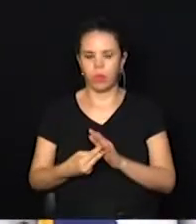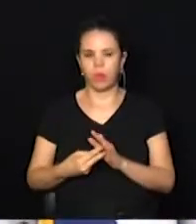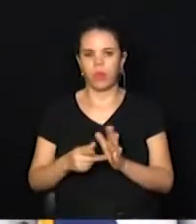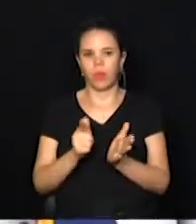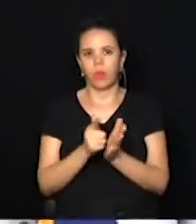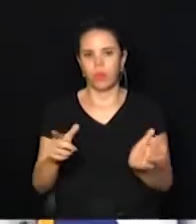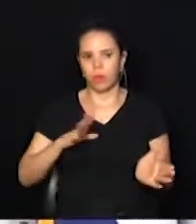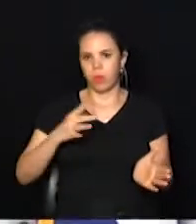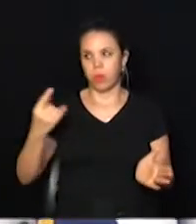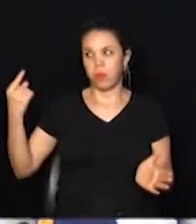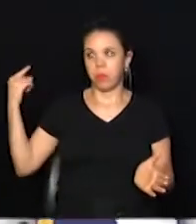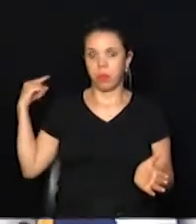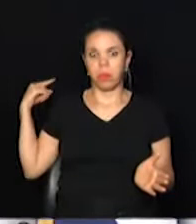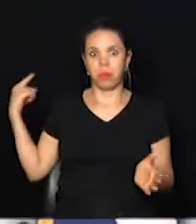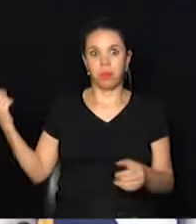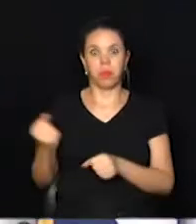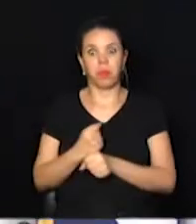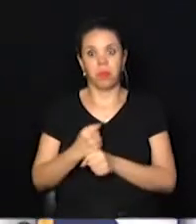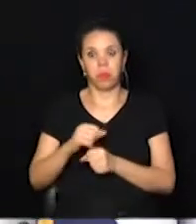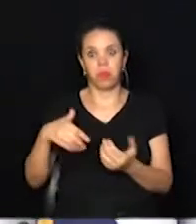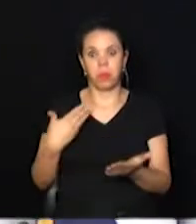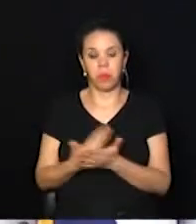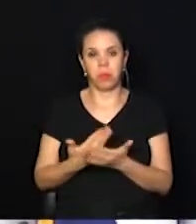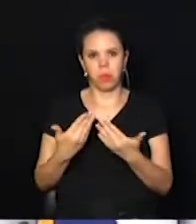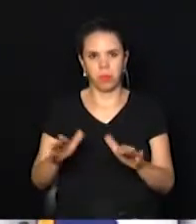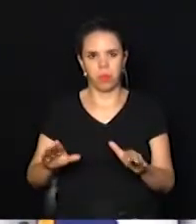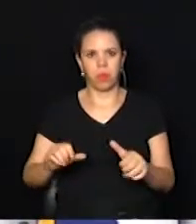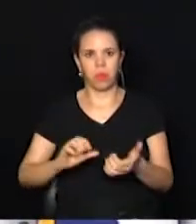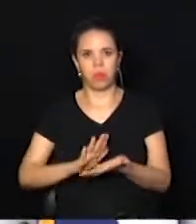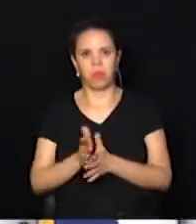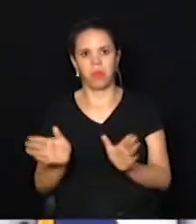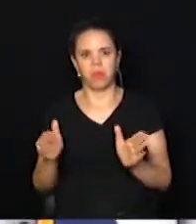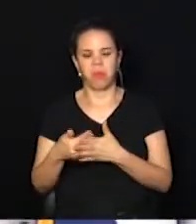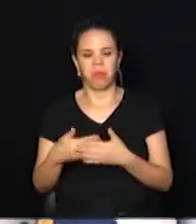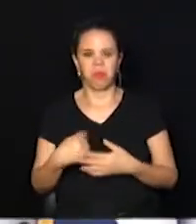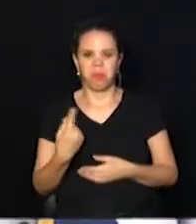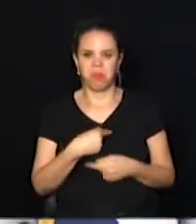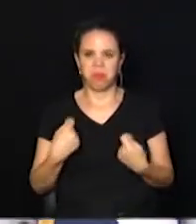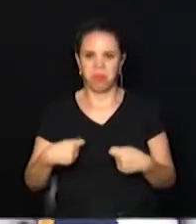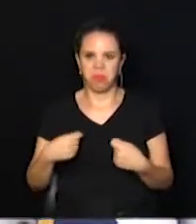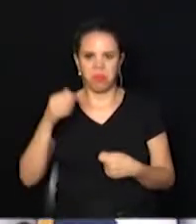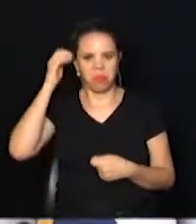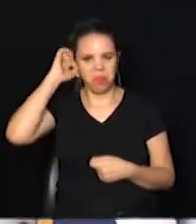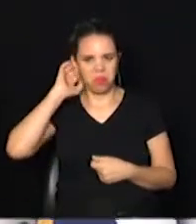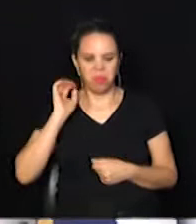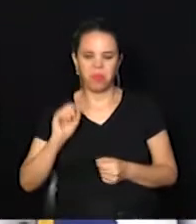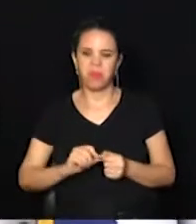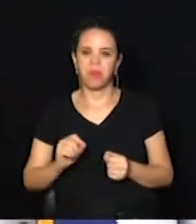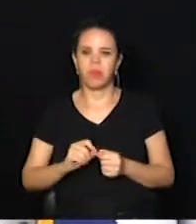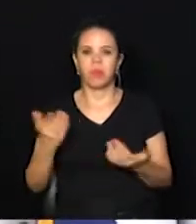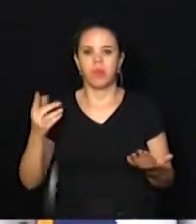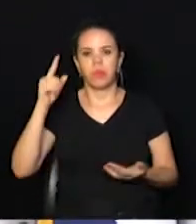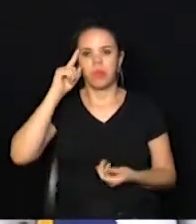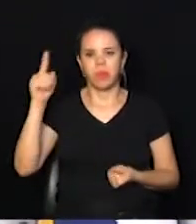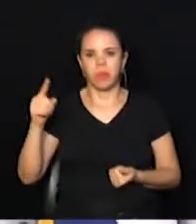nessa cidade esses anos todos até ser arrebentado. Então, nós precisamos fazer dessa data de